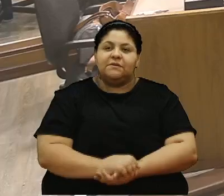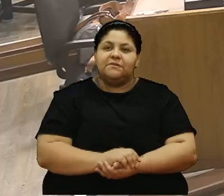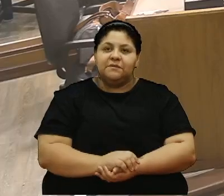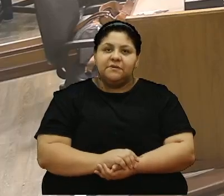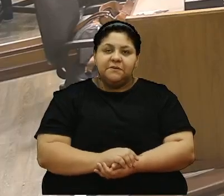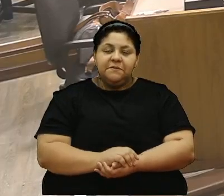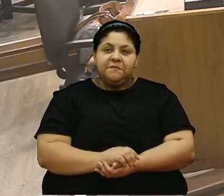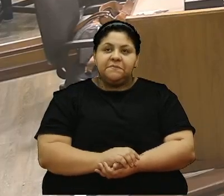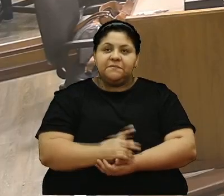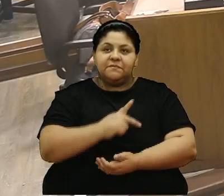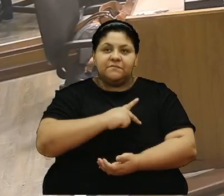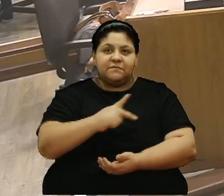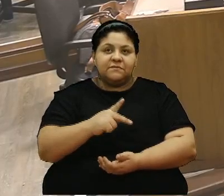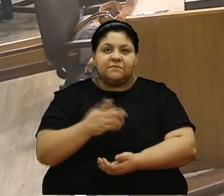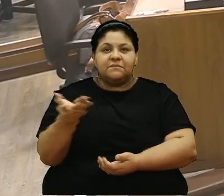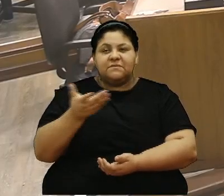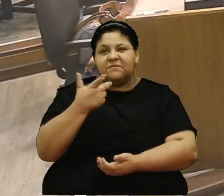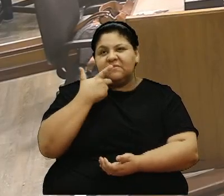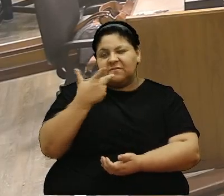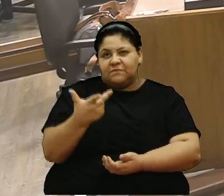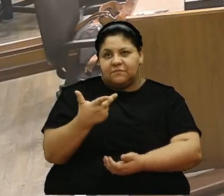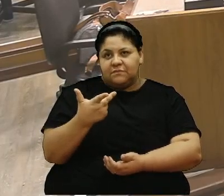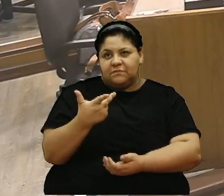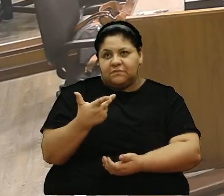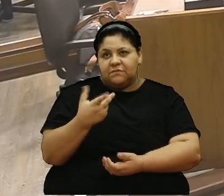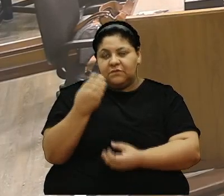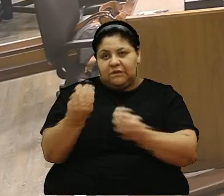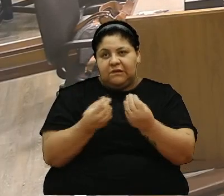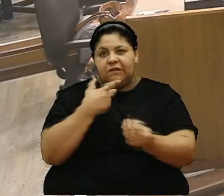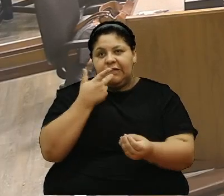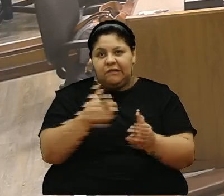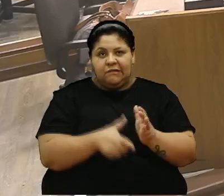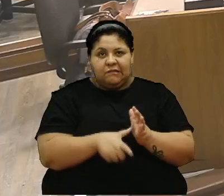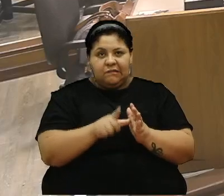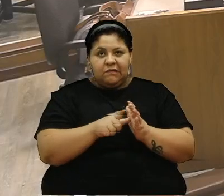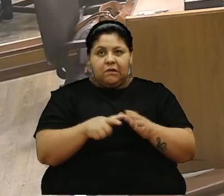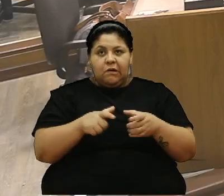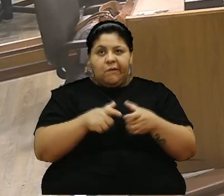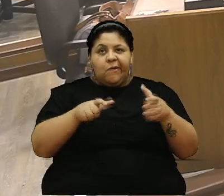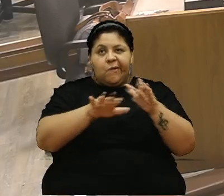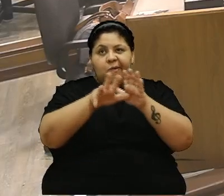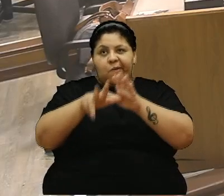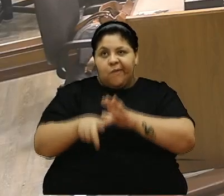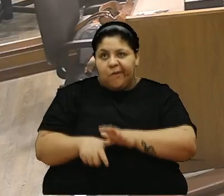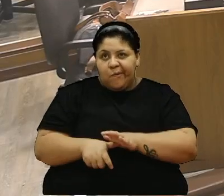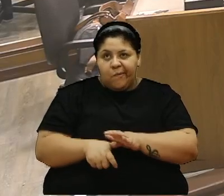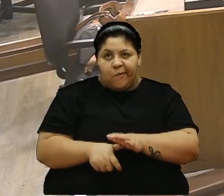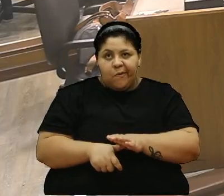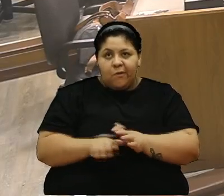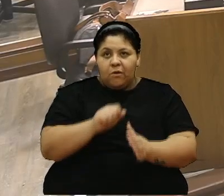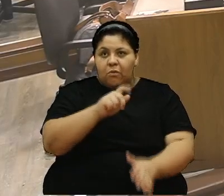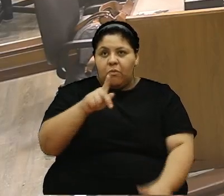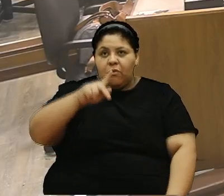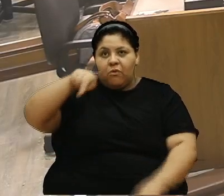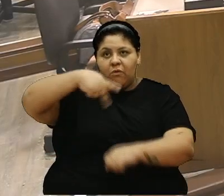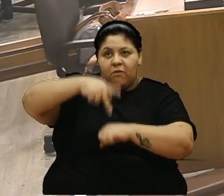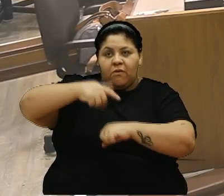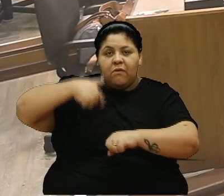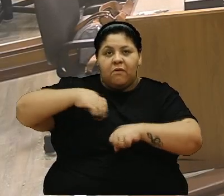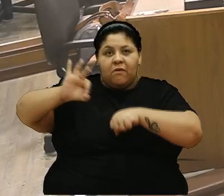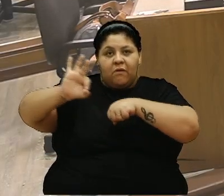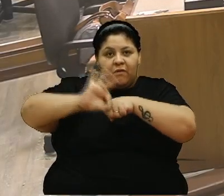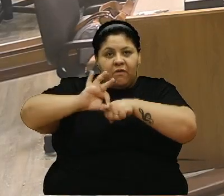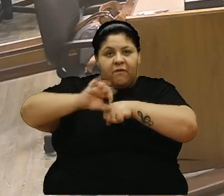Presidente, queria tratar do que eu comentei anteriormente, ser o maior crime contra a aposentadoria do país. Eu sou advogado